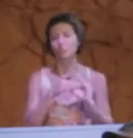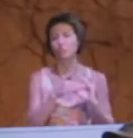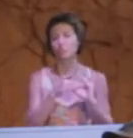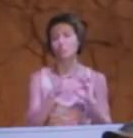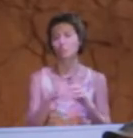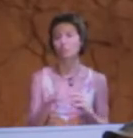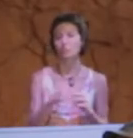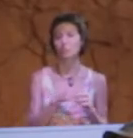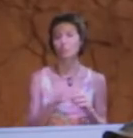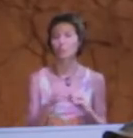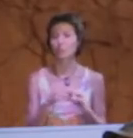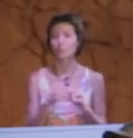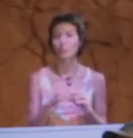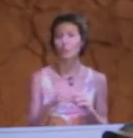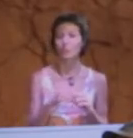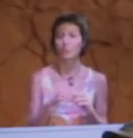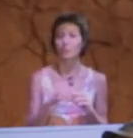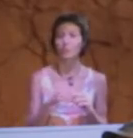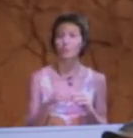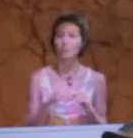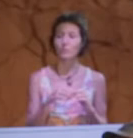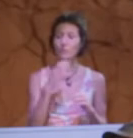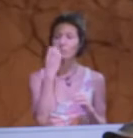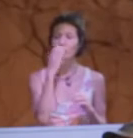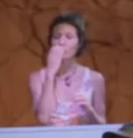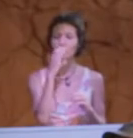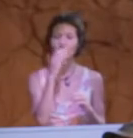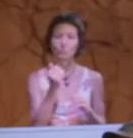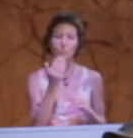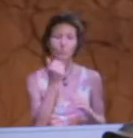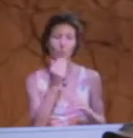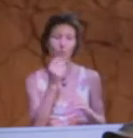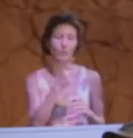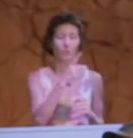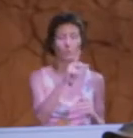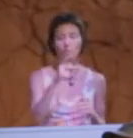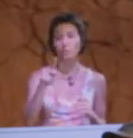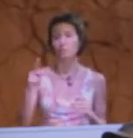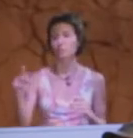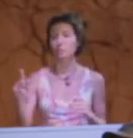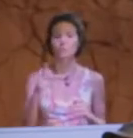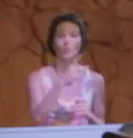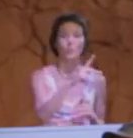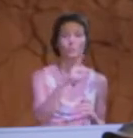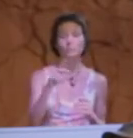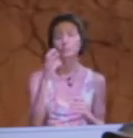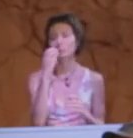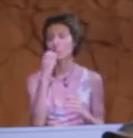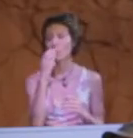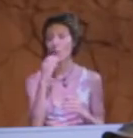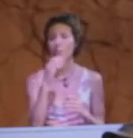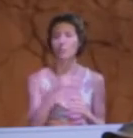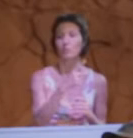grande alimento, porque se a gente não comer a anta, a gente não fica fraco, né? Quando você vê um menino lá, olha, esse menino precisa comer